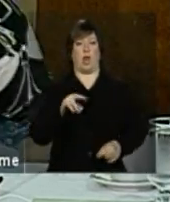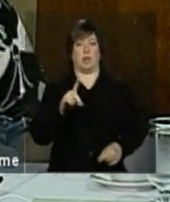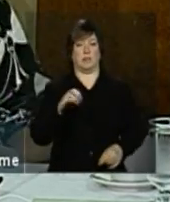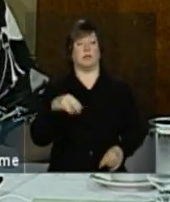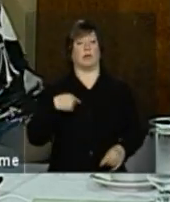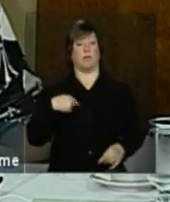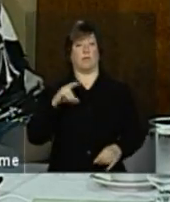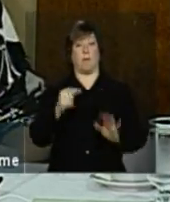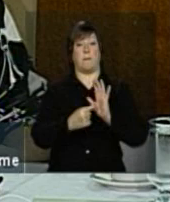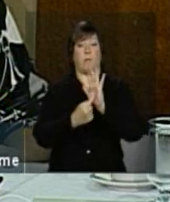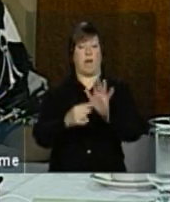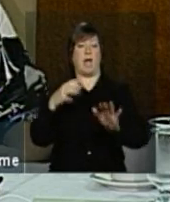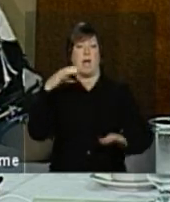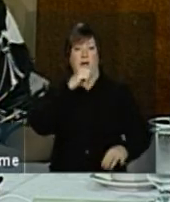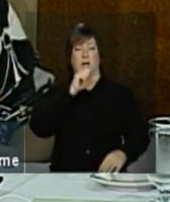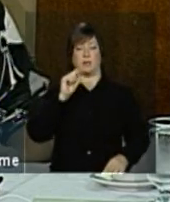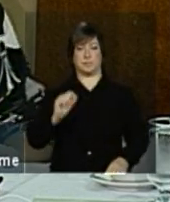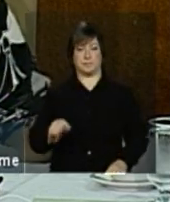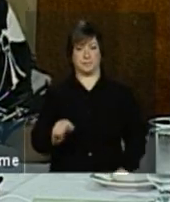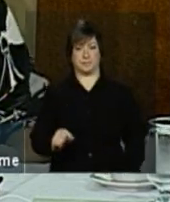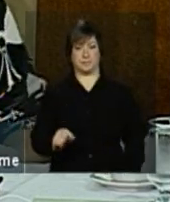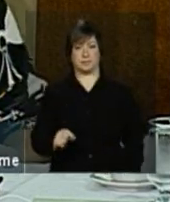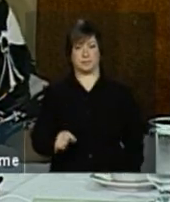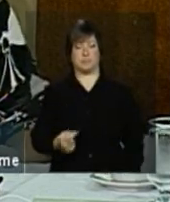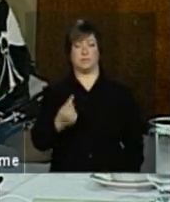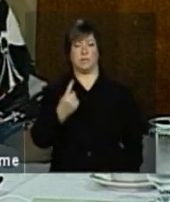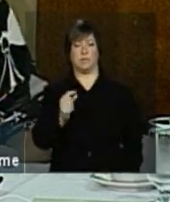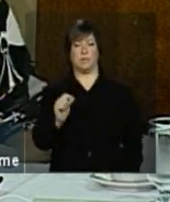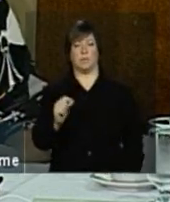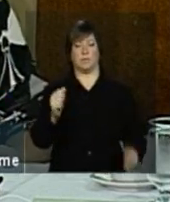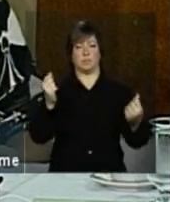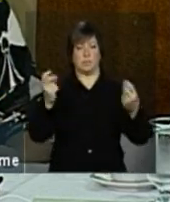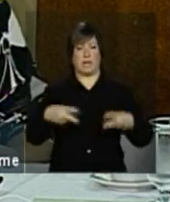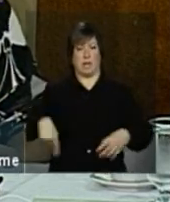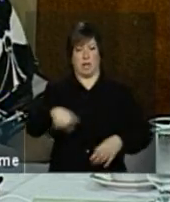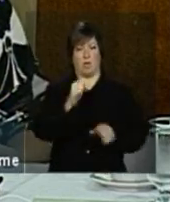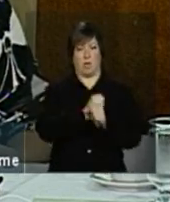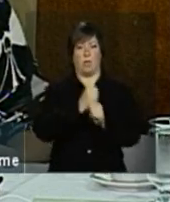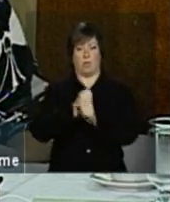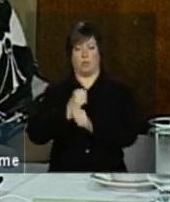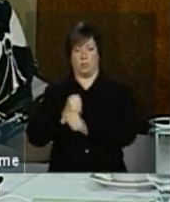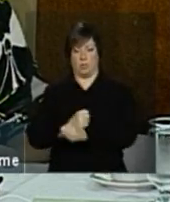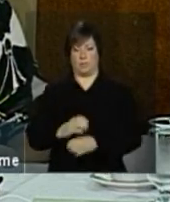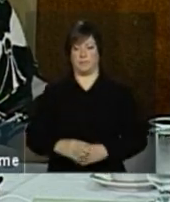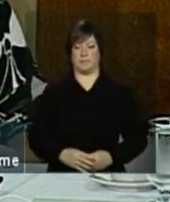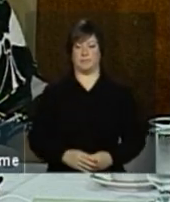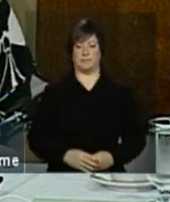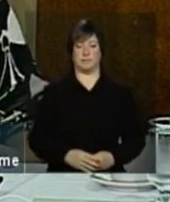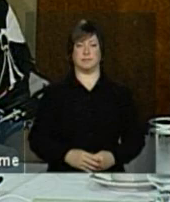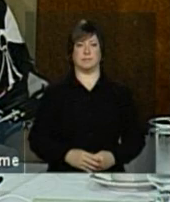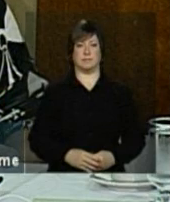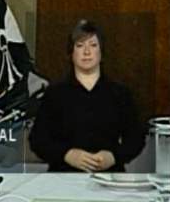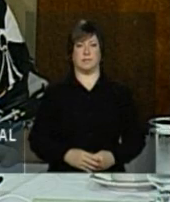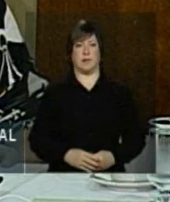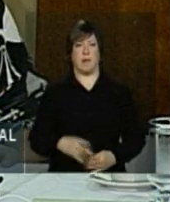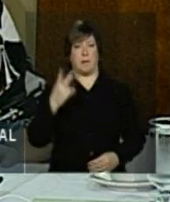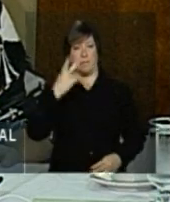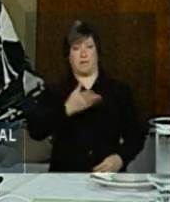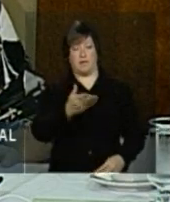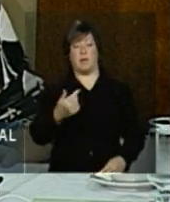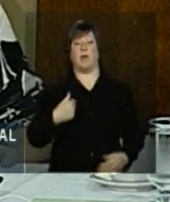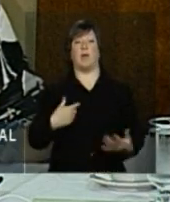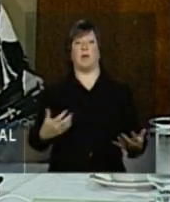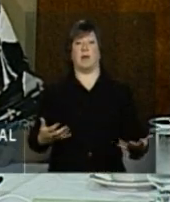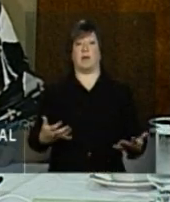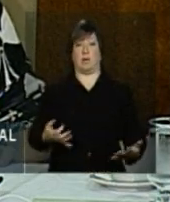rapidamente uma uma um um um um apanhado dessas obras eh para os senhores e eu queria